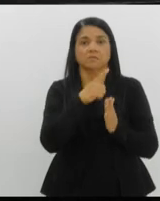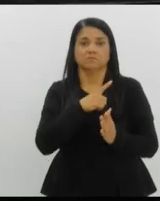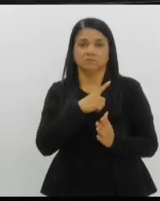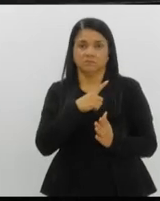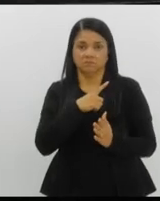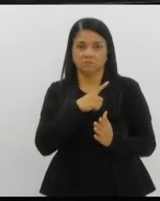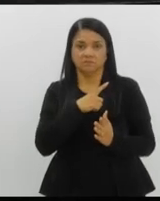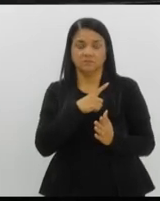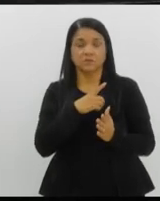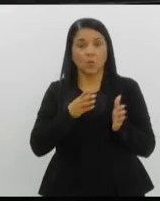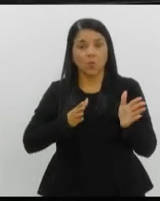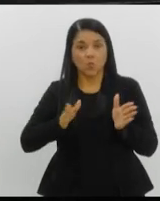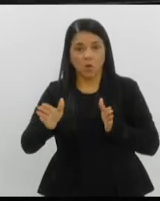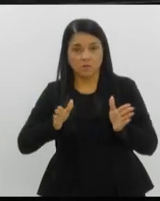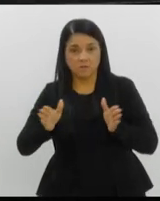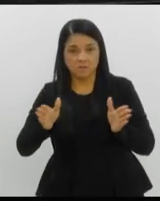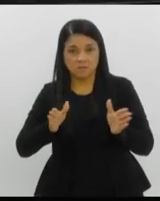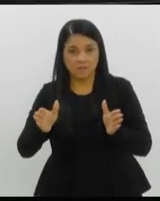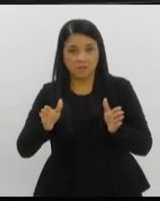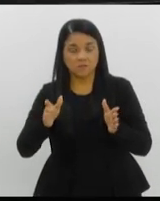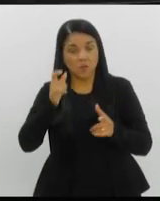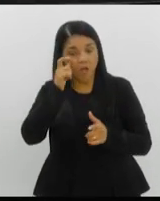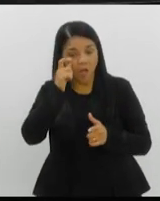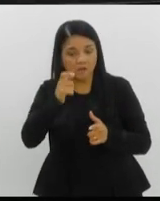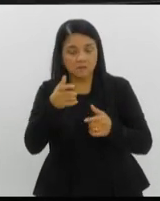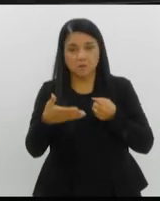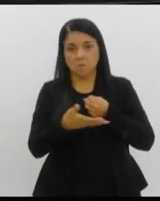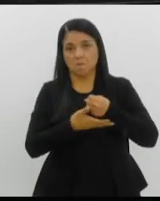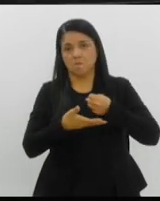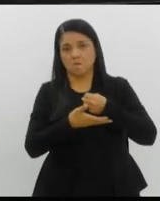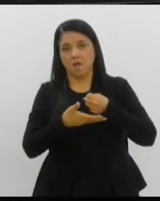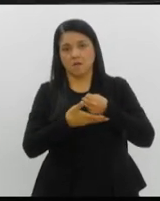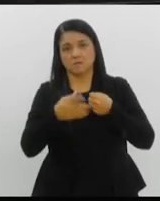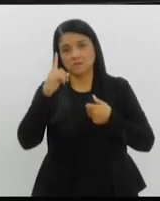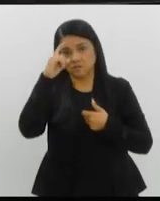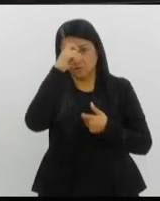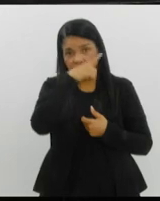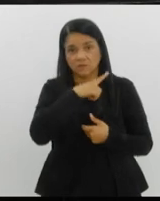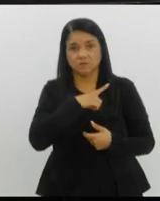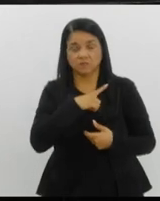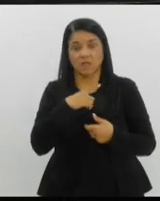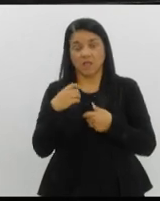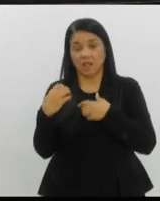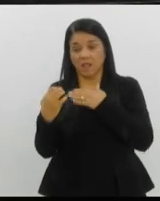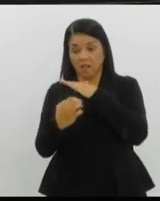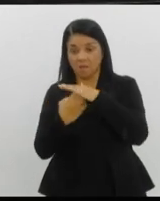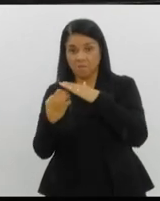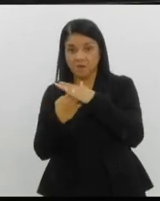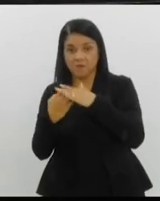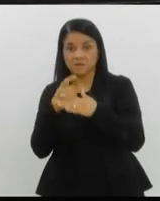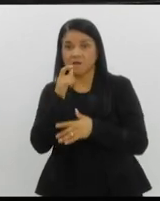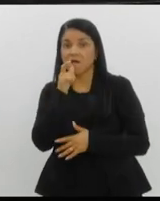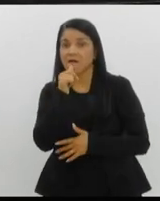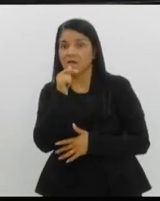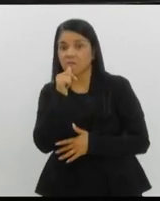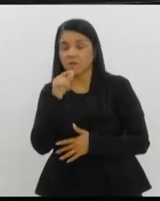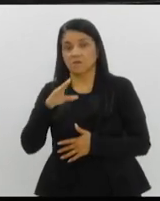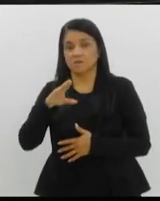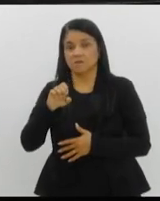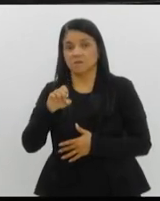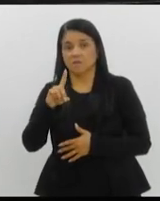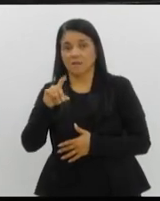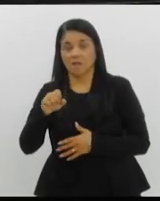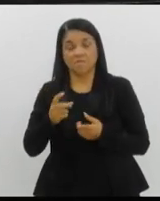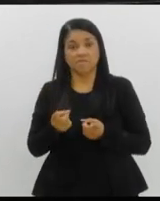que o acesso à atenção básica é muito dificultado. A nossa empresa de águas, a CEDAE, foi